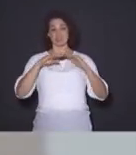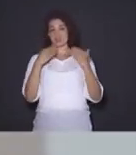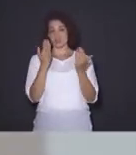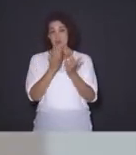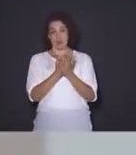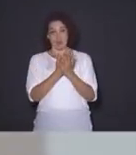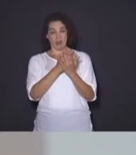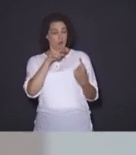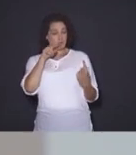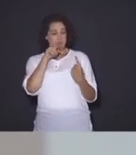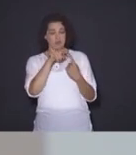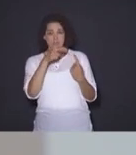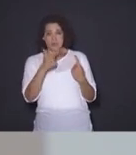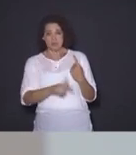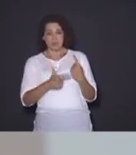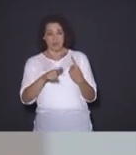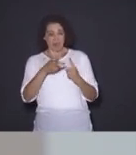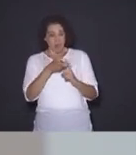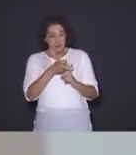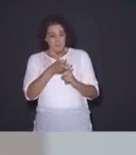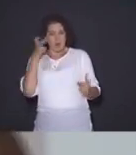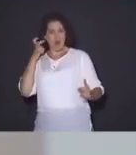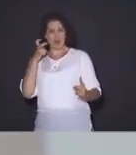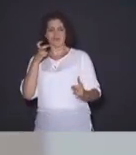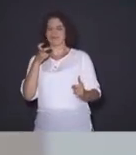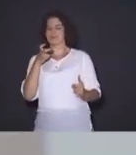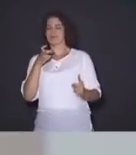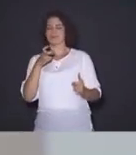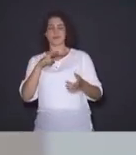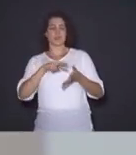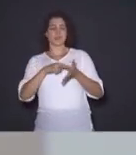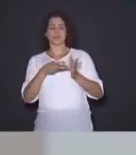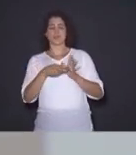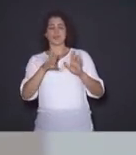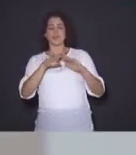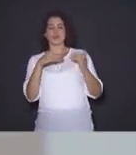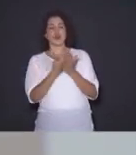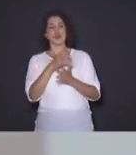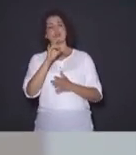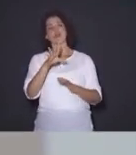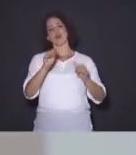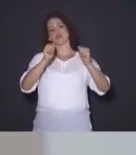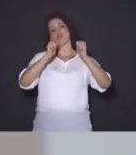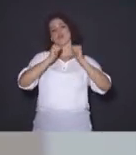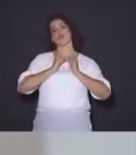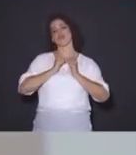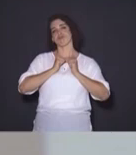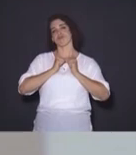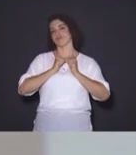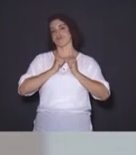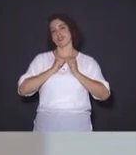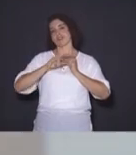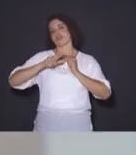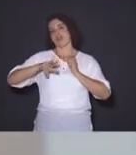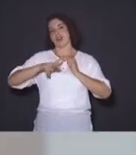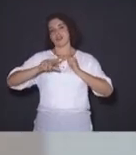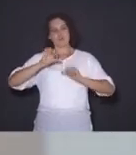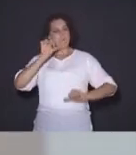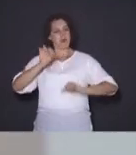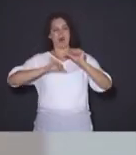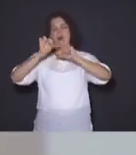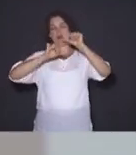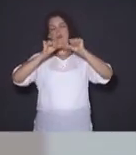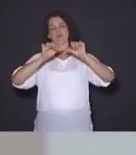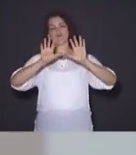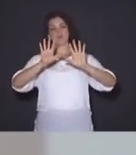essa perspectiva não for rastreada ela será apenas um espaço de acomodação e não de rebeldia ea escola